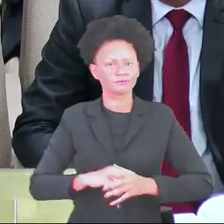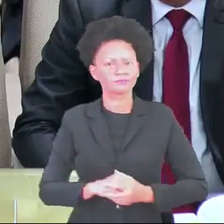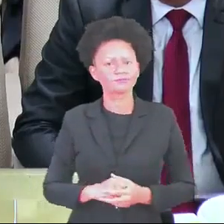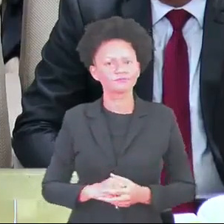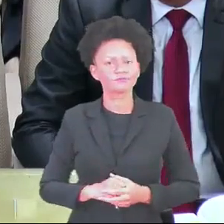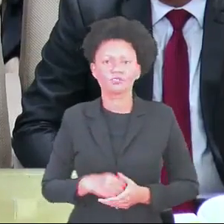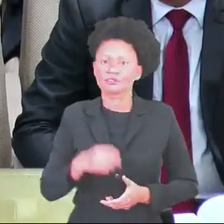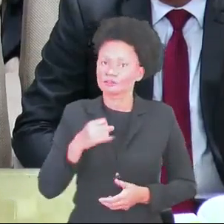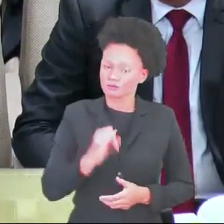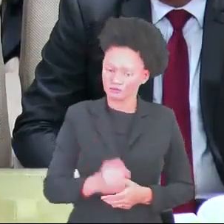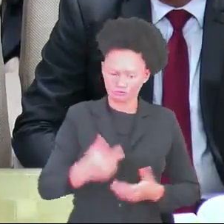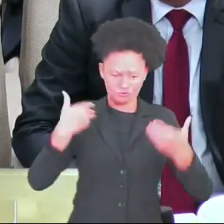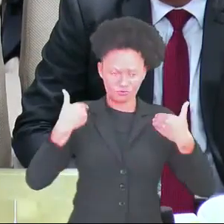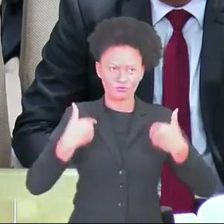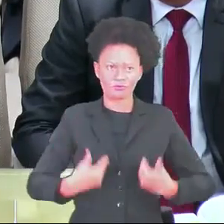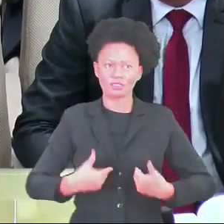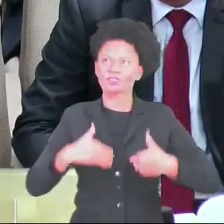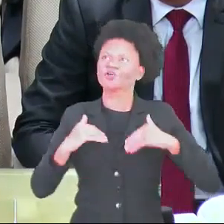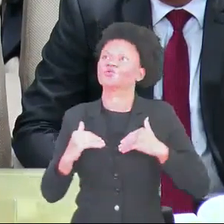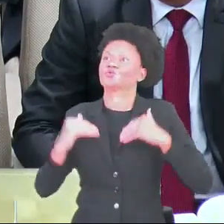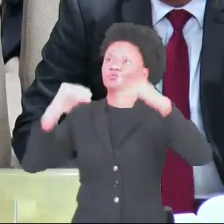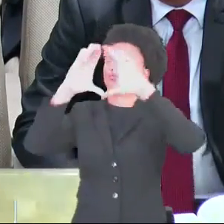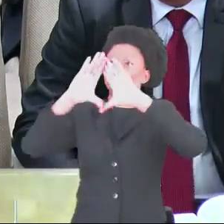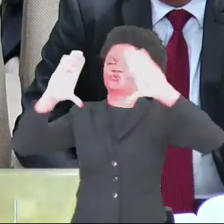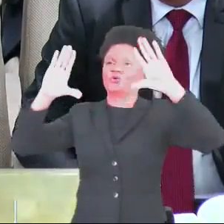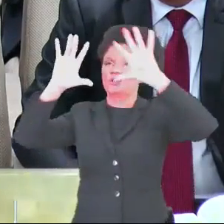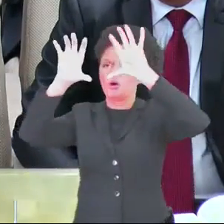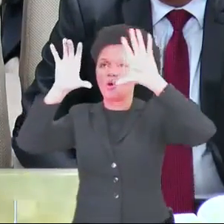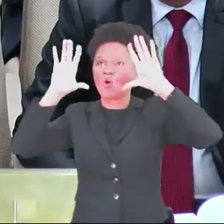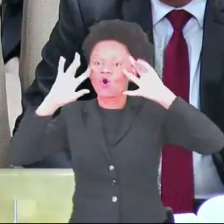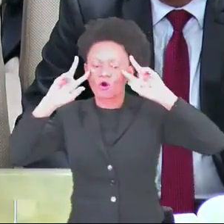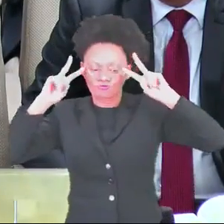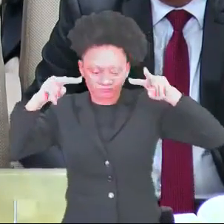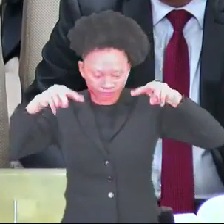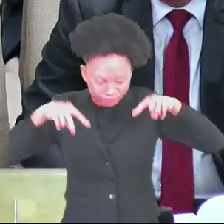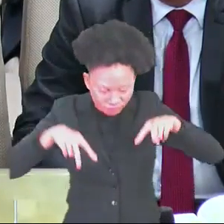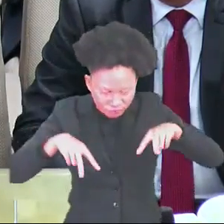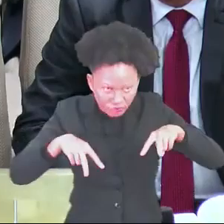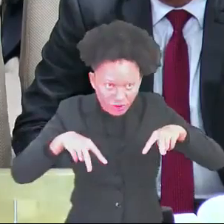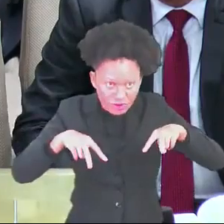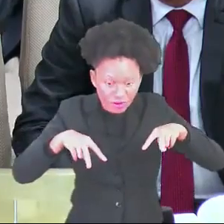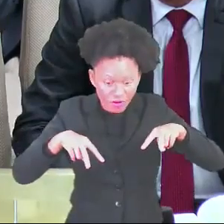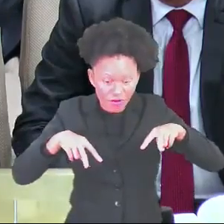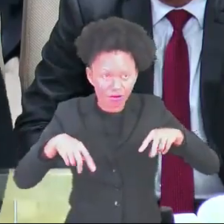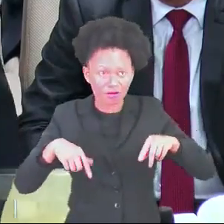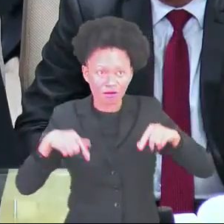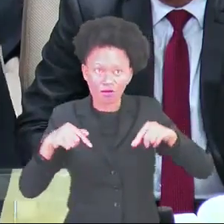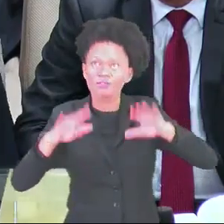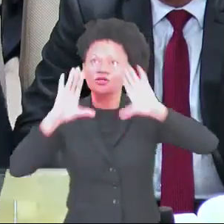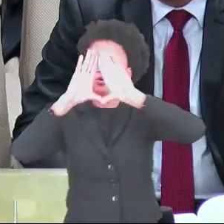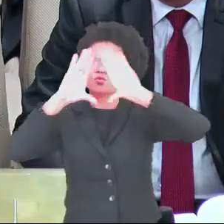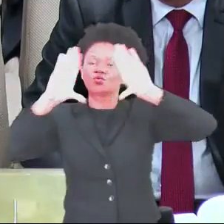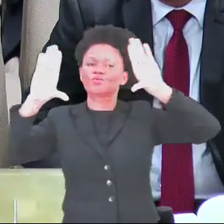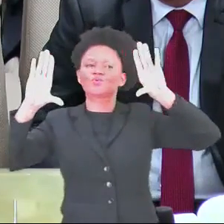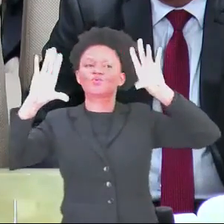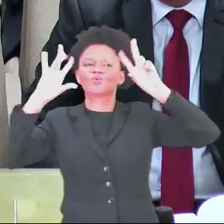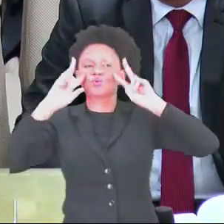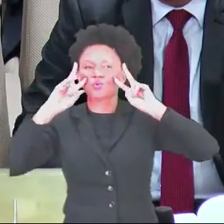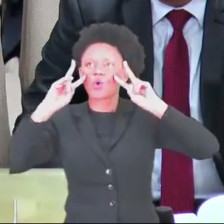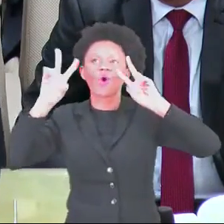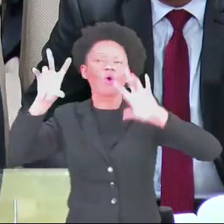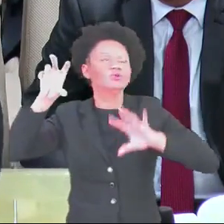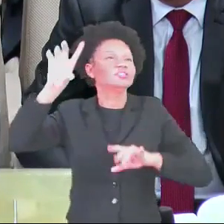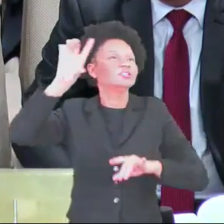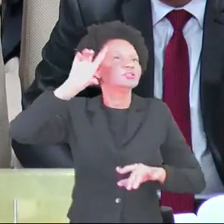Se eu estou lá em cima, eu vejo tudo para baixo. Se eu estou lá em cima, eu ouço o que